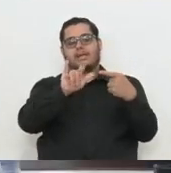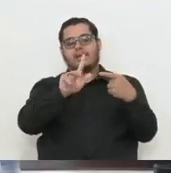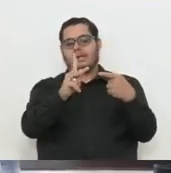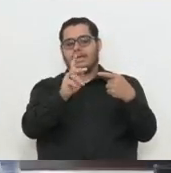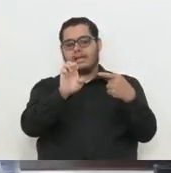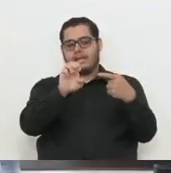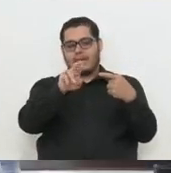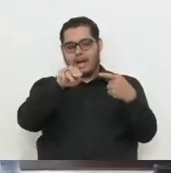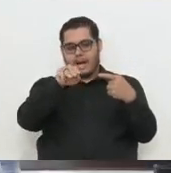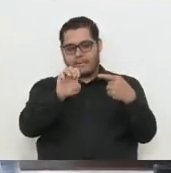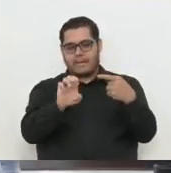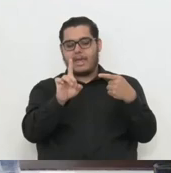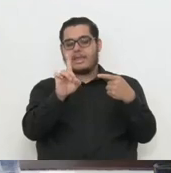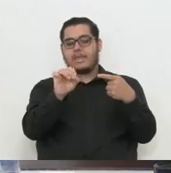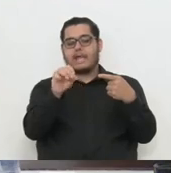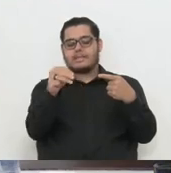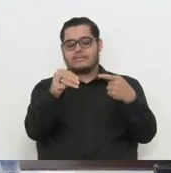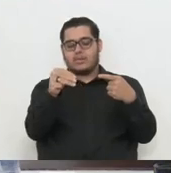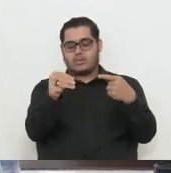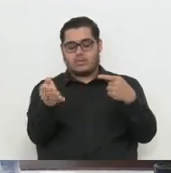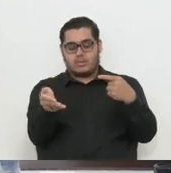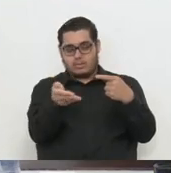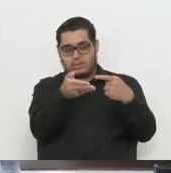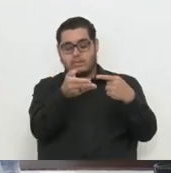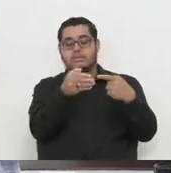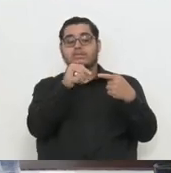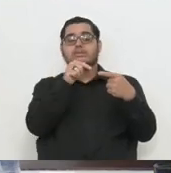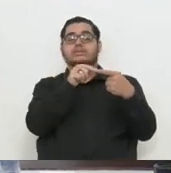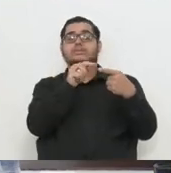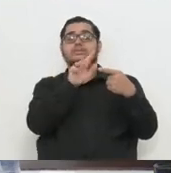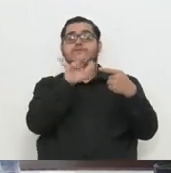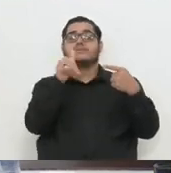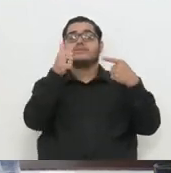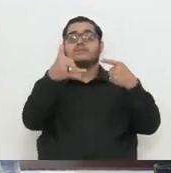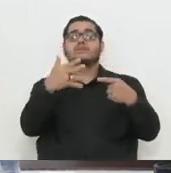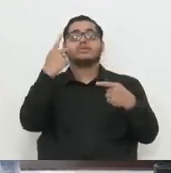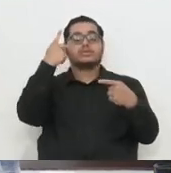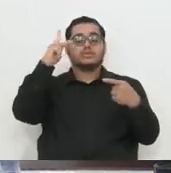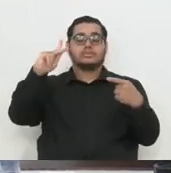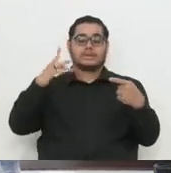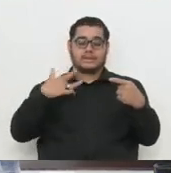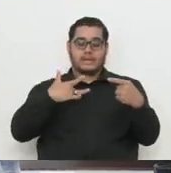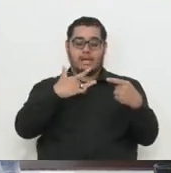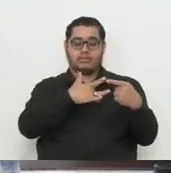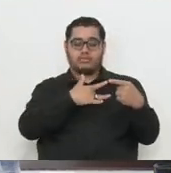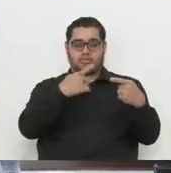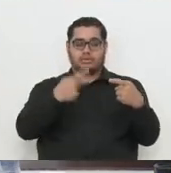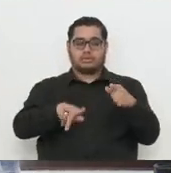por 10 minutos para falar sobre a saúde de Guarulhos